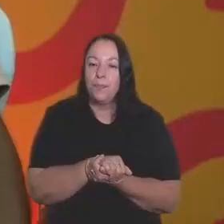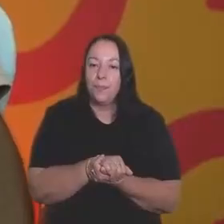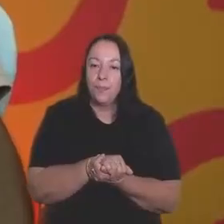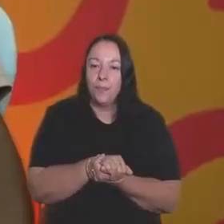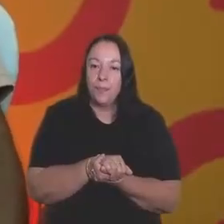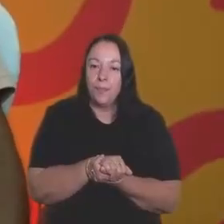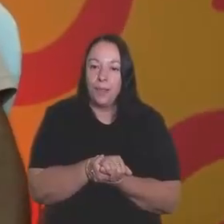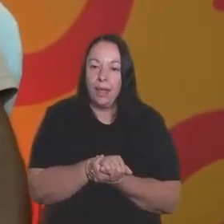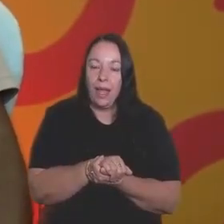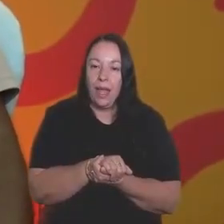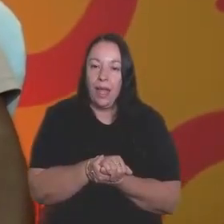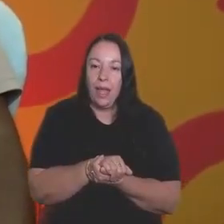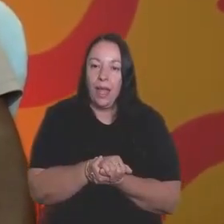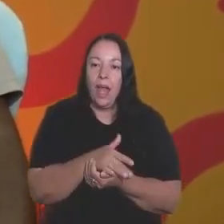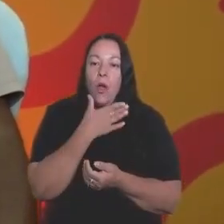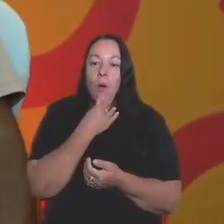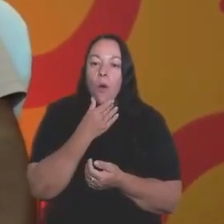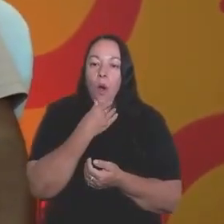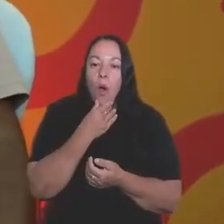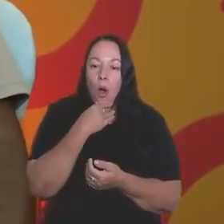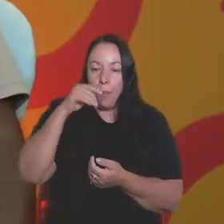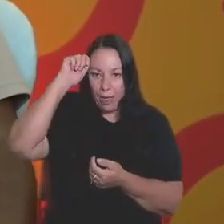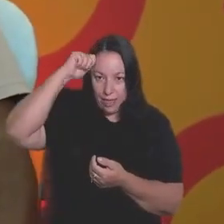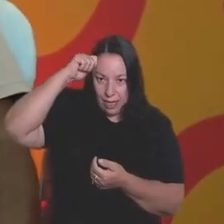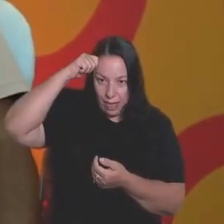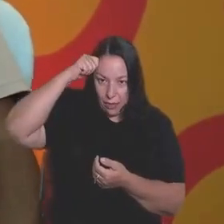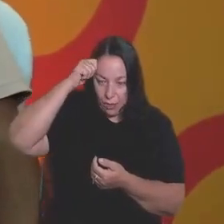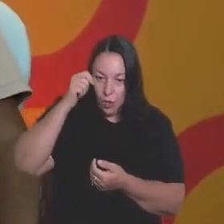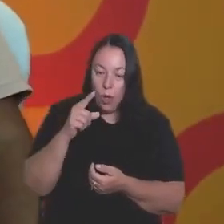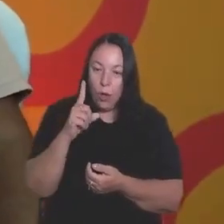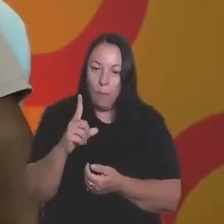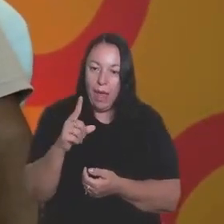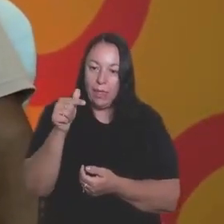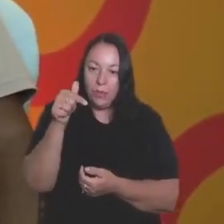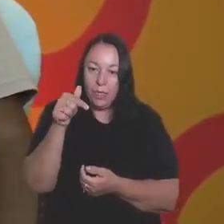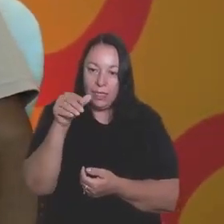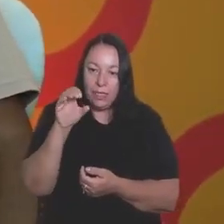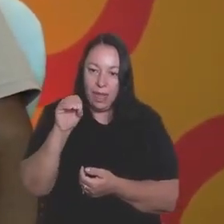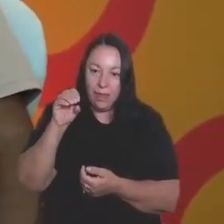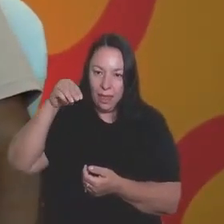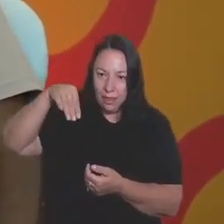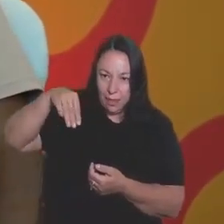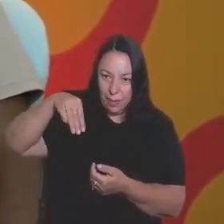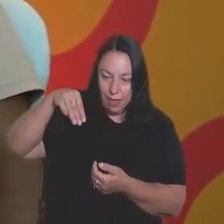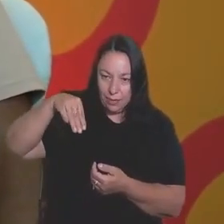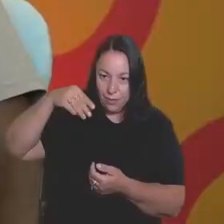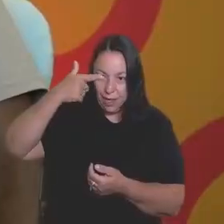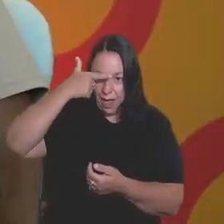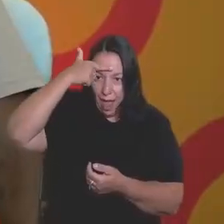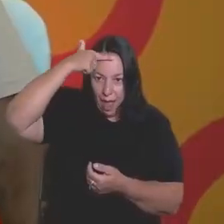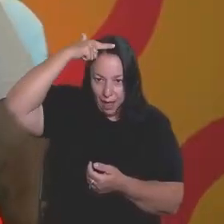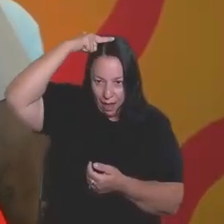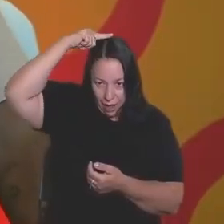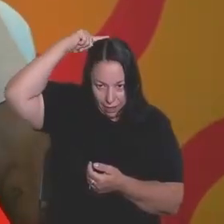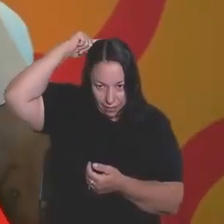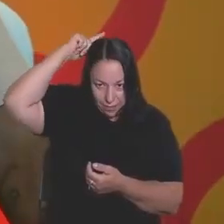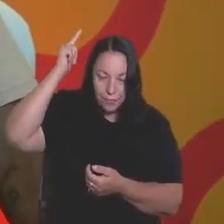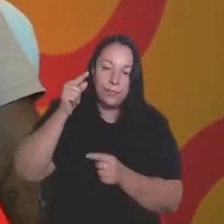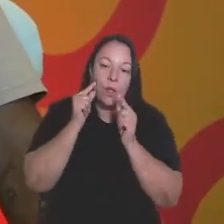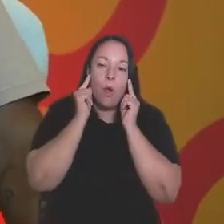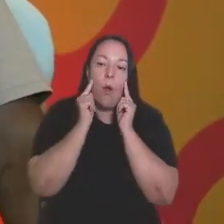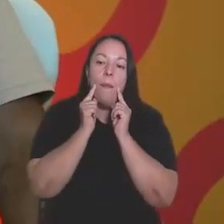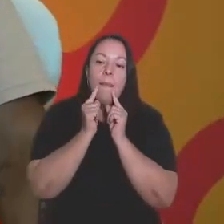evento. A terceira e última pessoa sentada é Guto Paixão, um homem negro que não possui cabelos, mas possui barba de tom